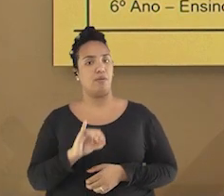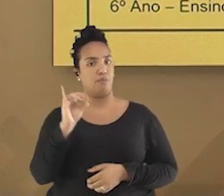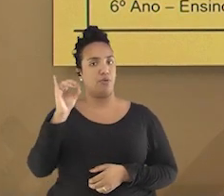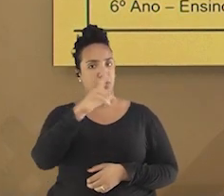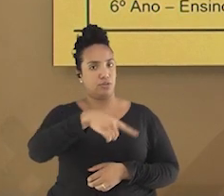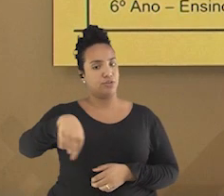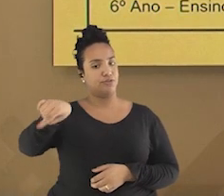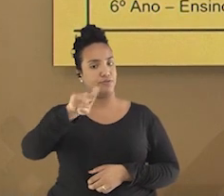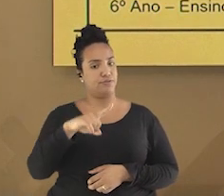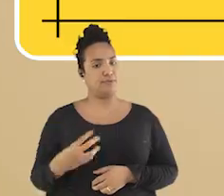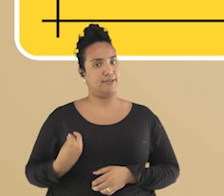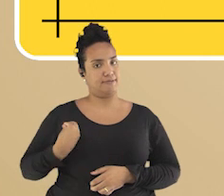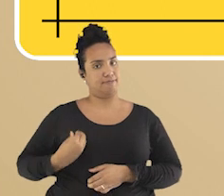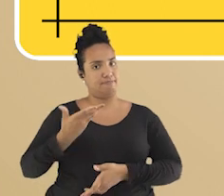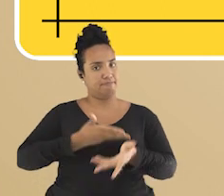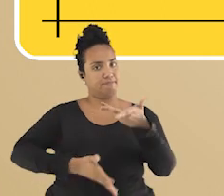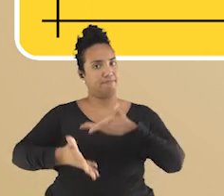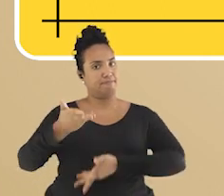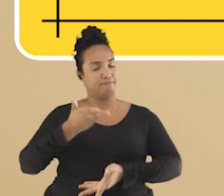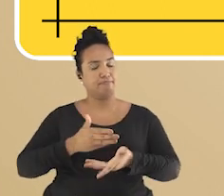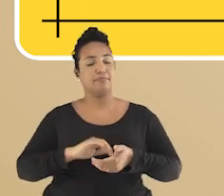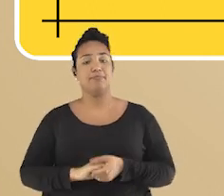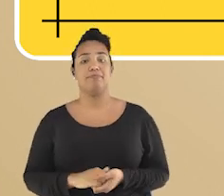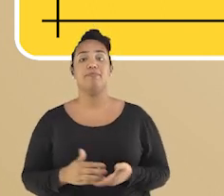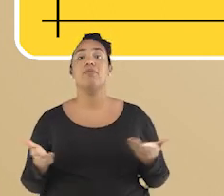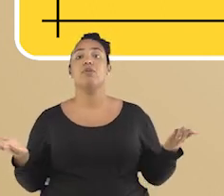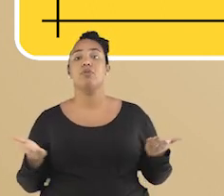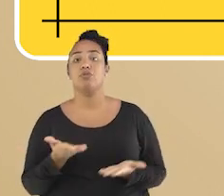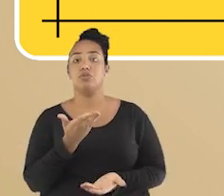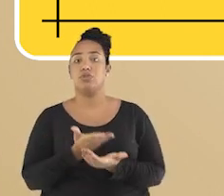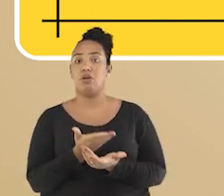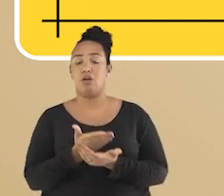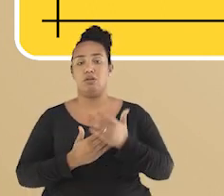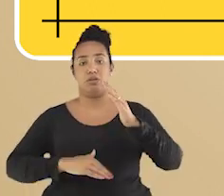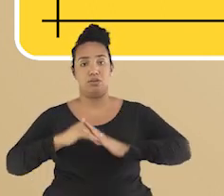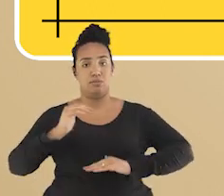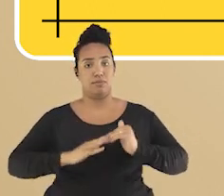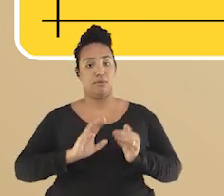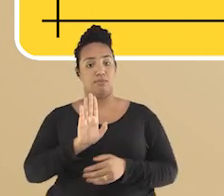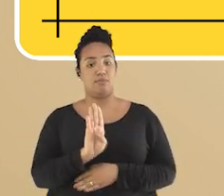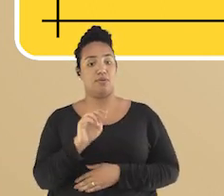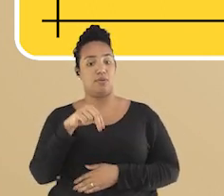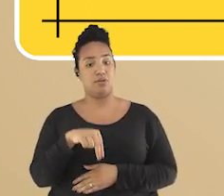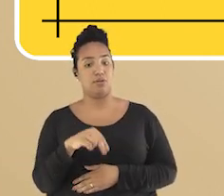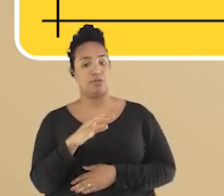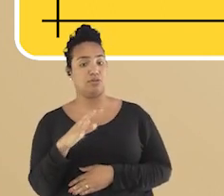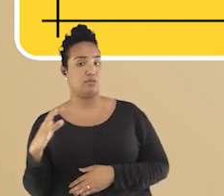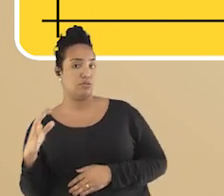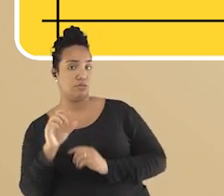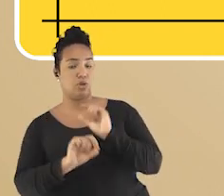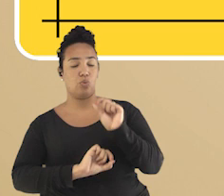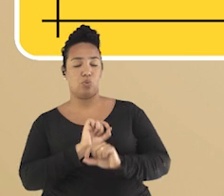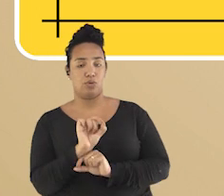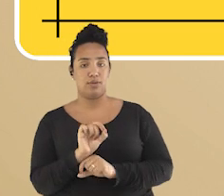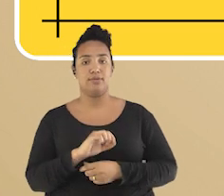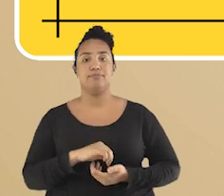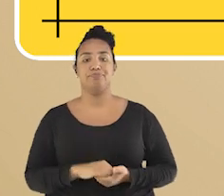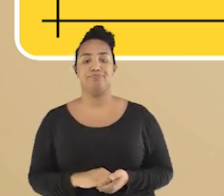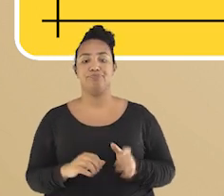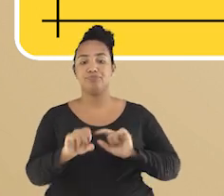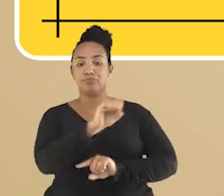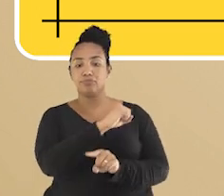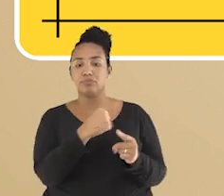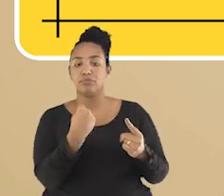importante a sua presença. A nossa aula tem como habilidade da BNCC analisar distintas interações